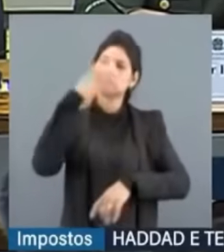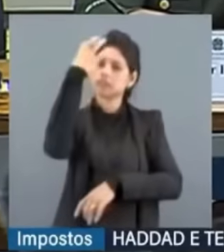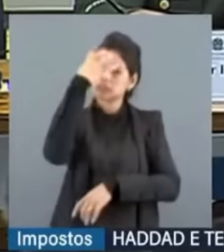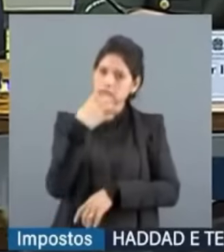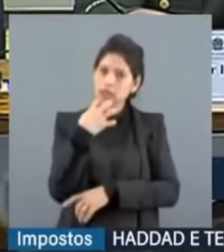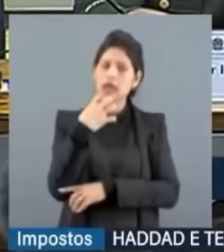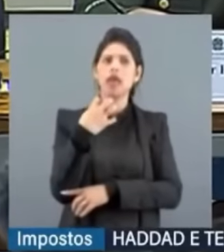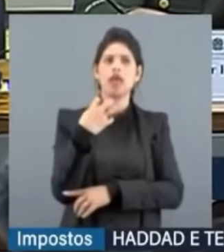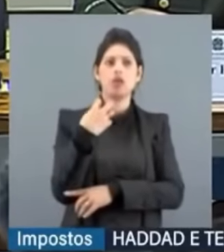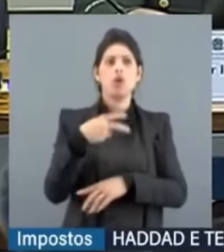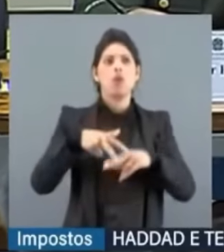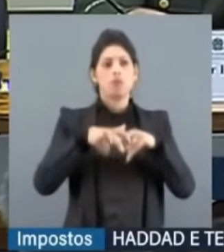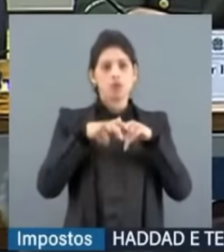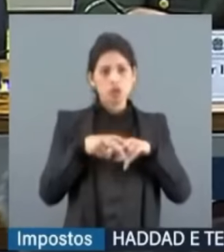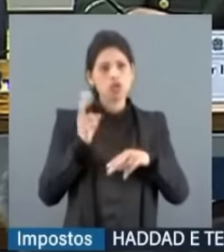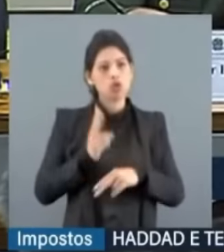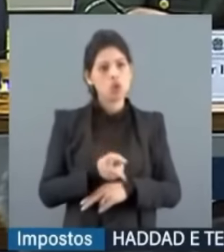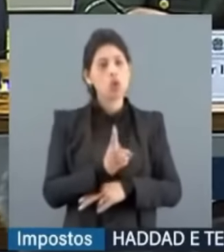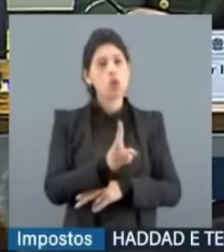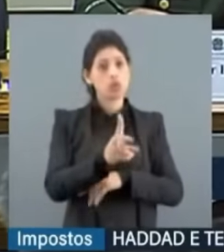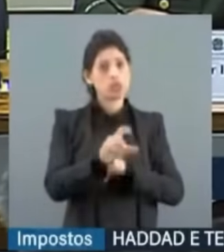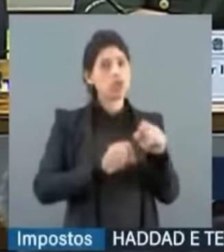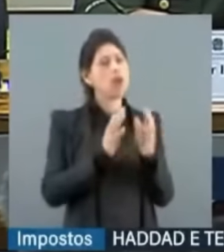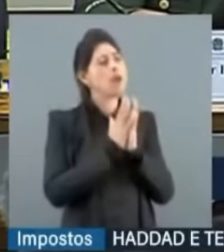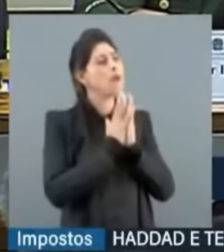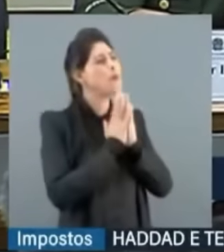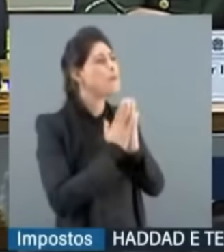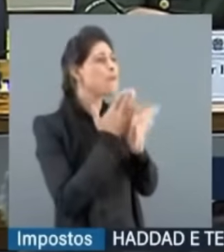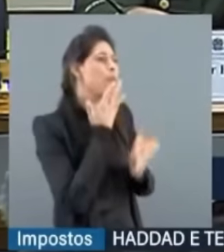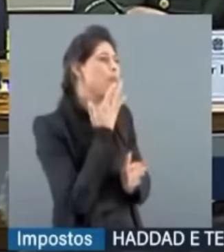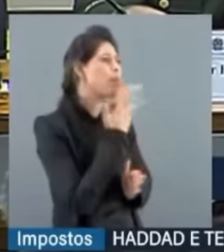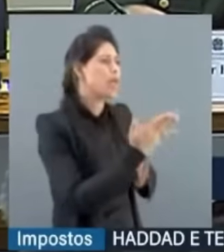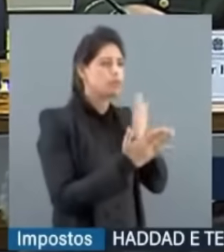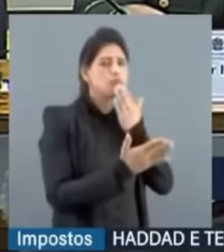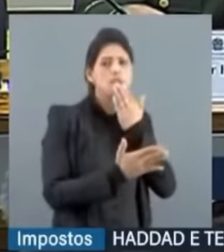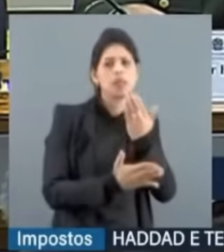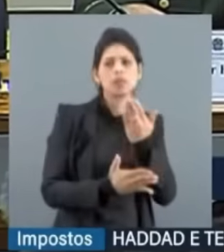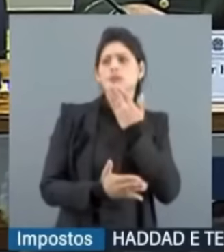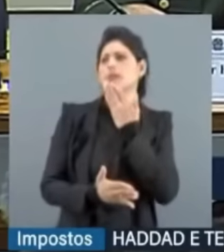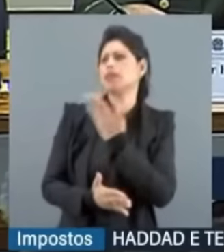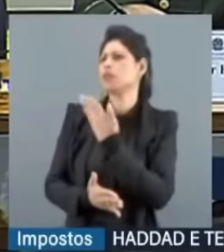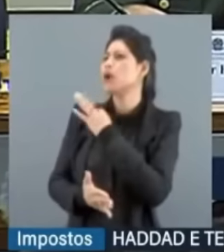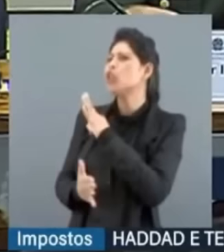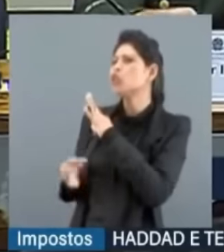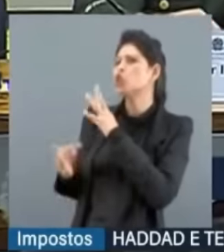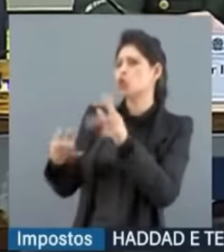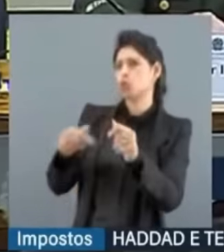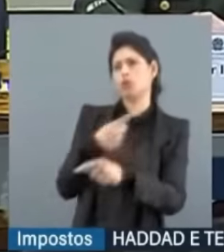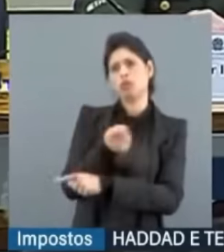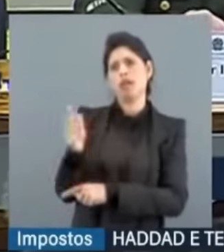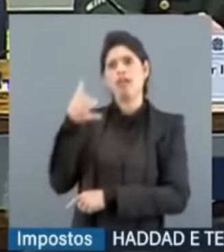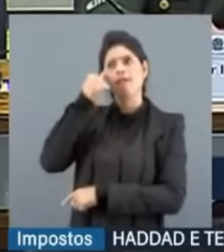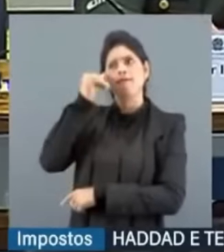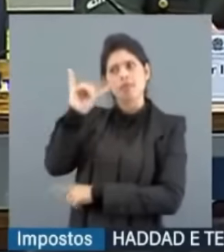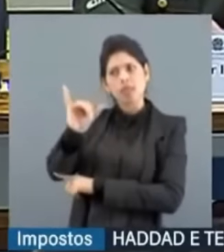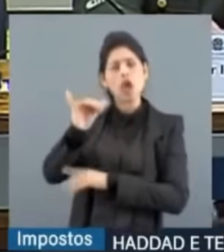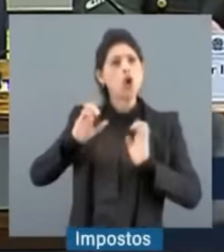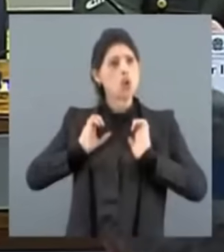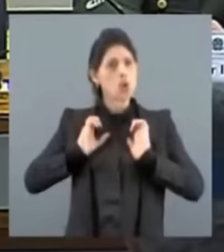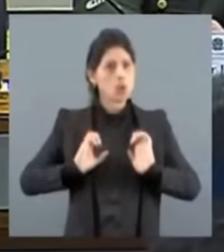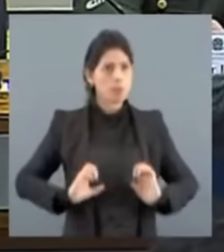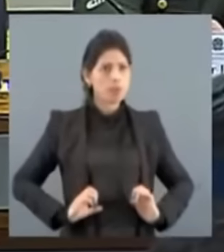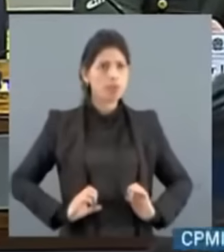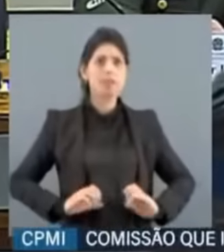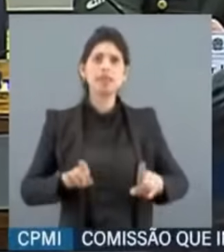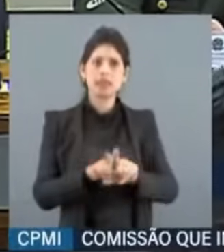Assim haveremos de continuar. E eu peço a todos, portanto, que evitemos esse comportamento de estar do lado de um